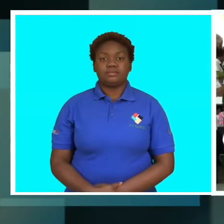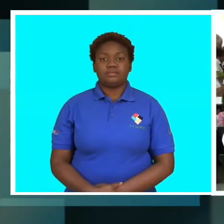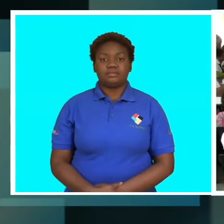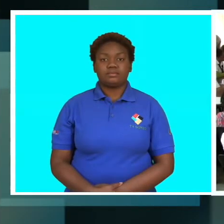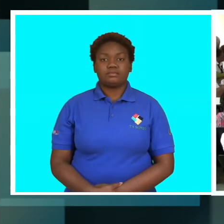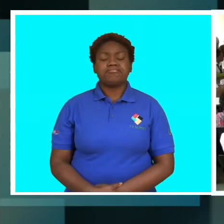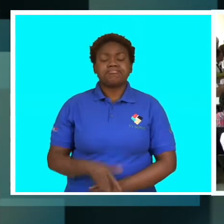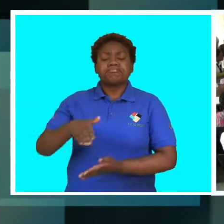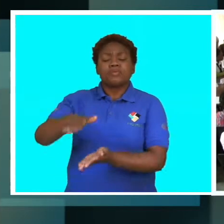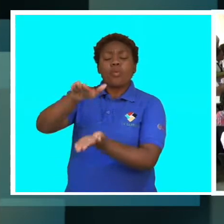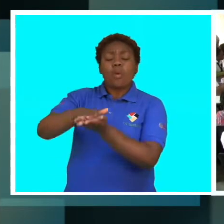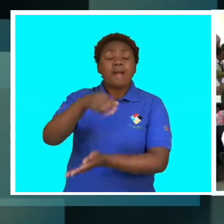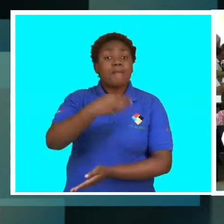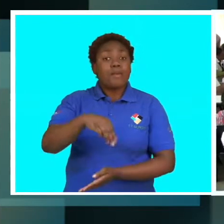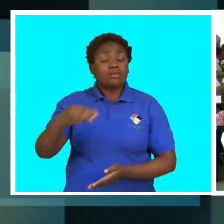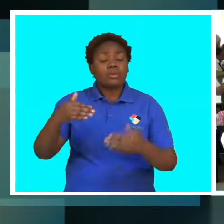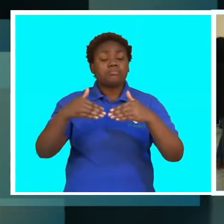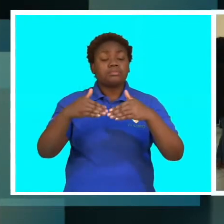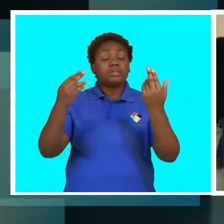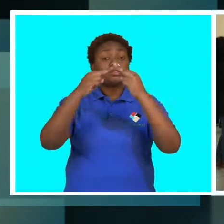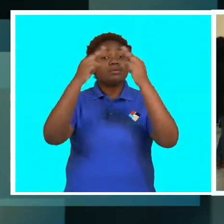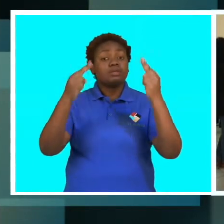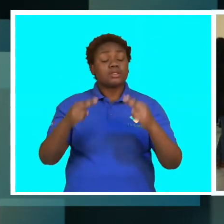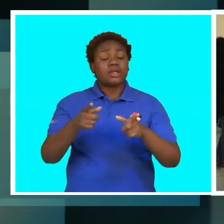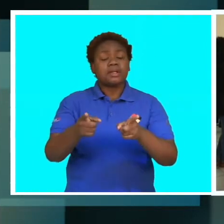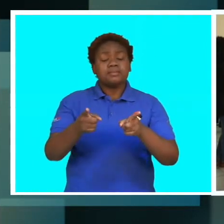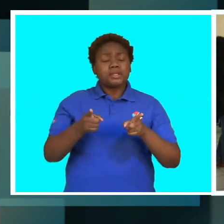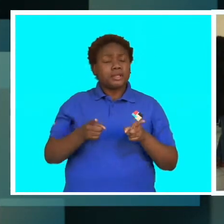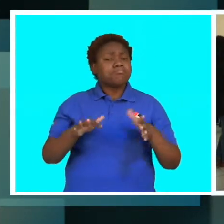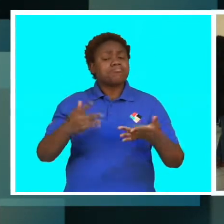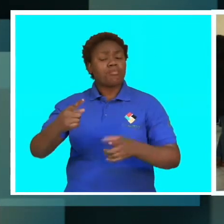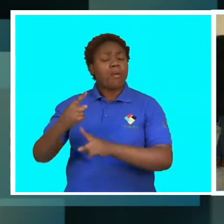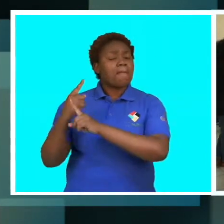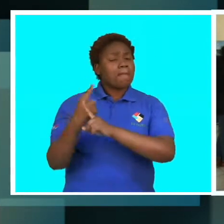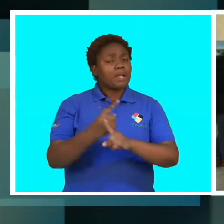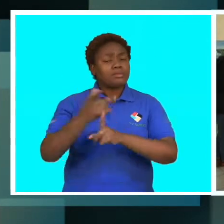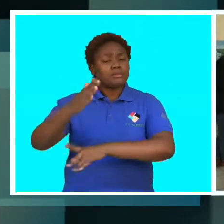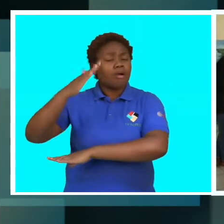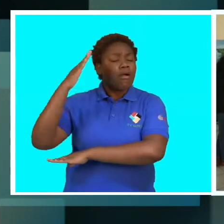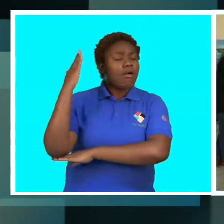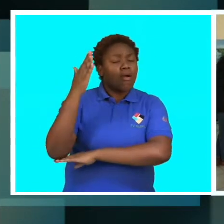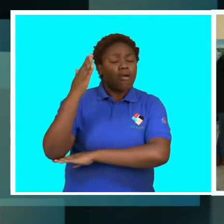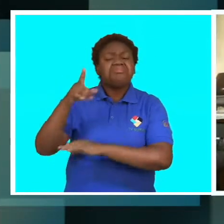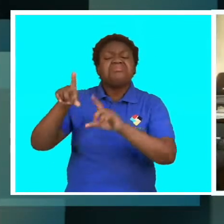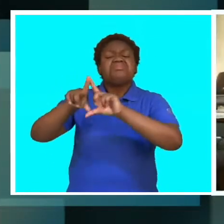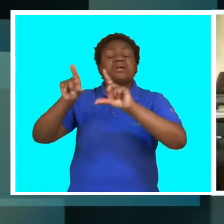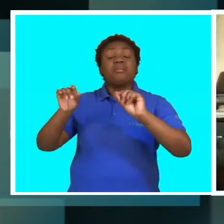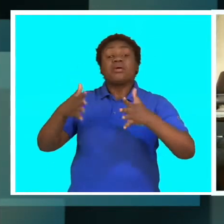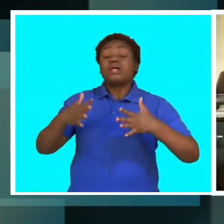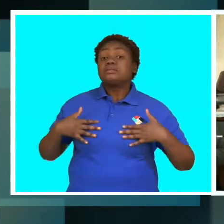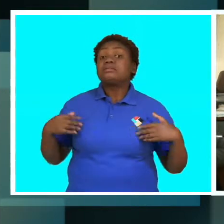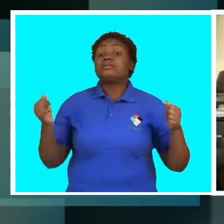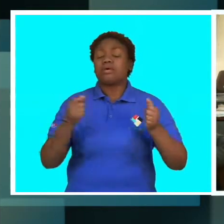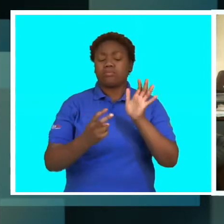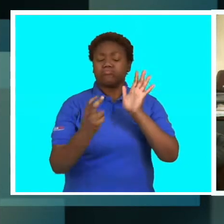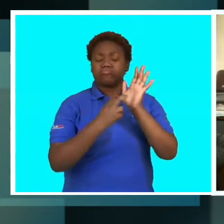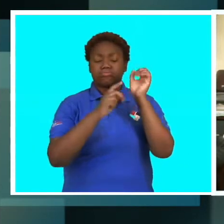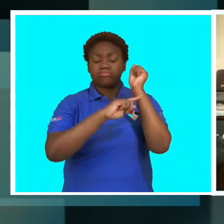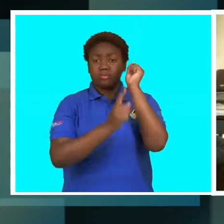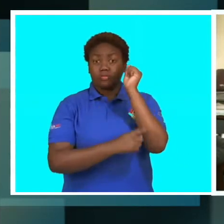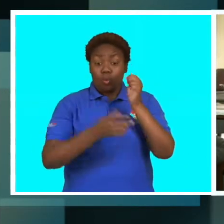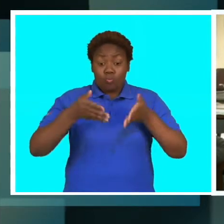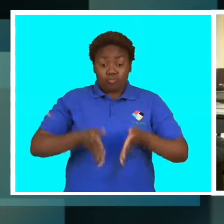Para celebrar o Dia Internacional da Rapariga, adolescentes do município da Matola participaram numa palestra